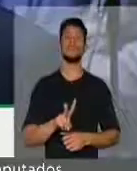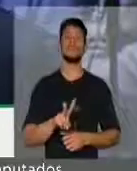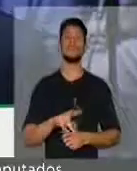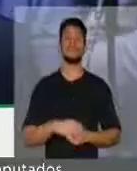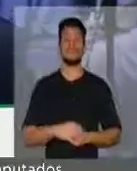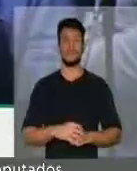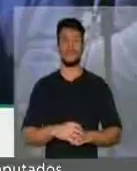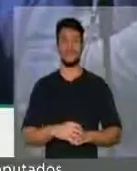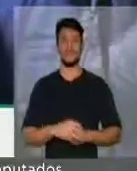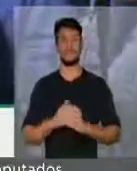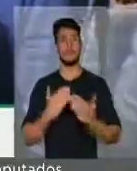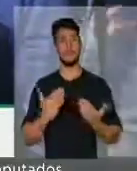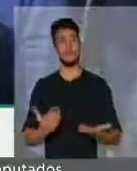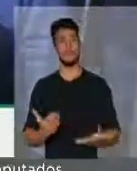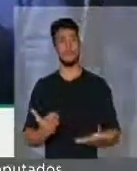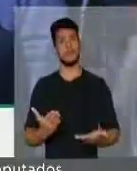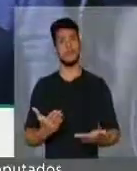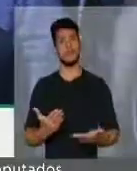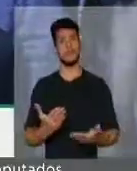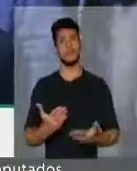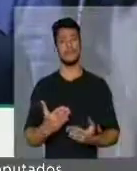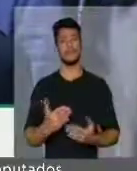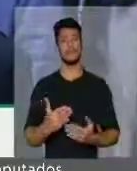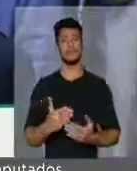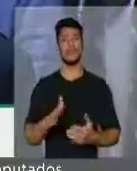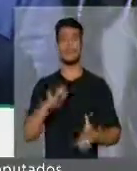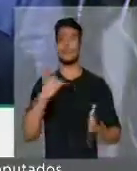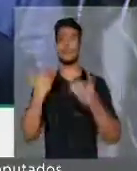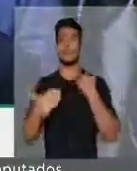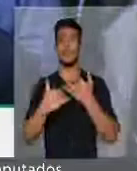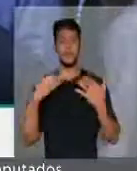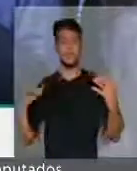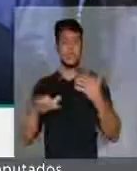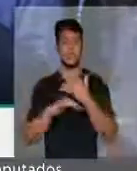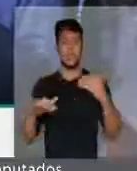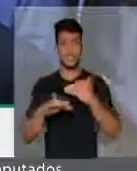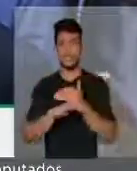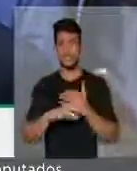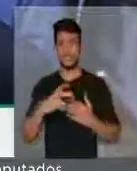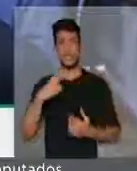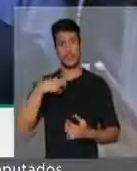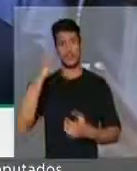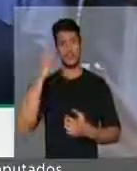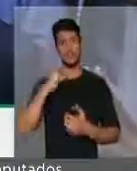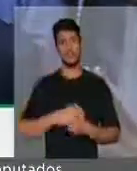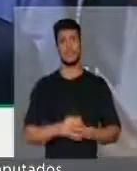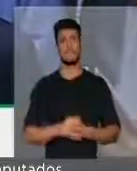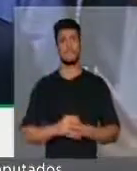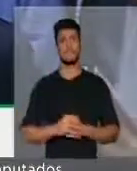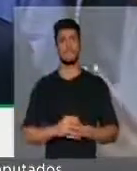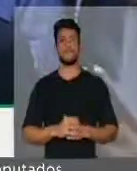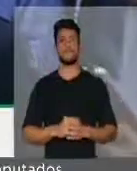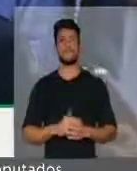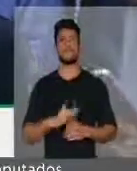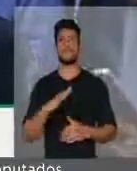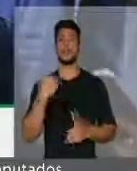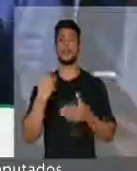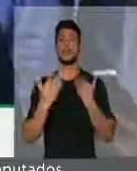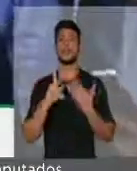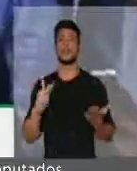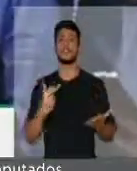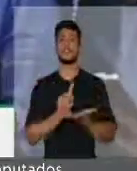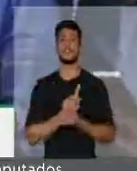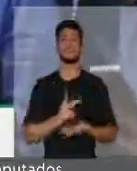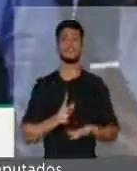Senhor presidente, mortes no trânsito brasileiro é uma vergonha. Essas mortes são por uma combinação